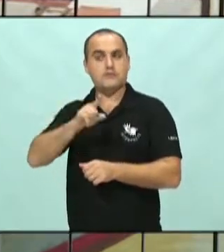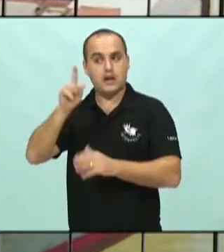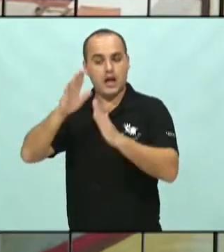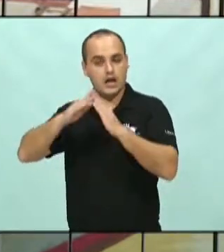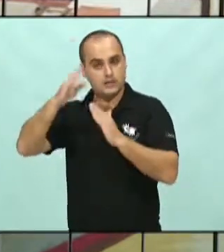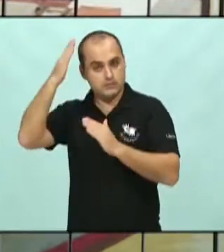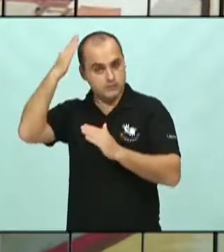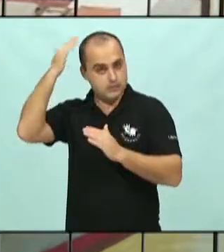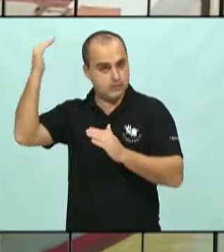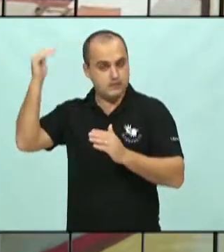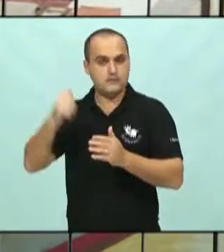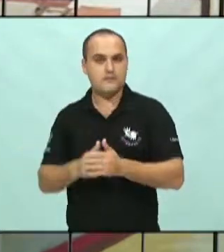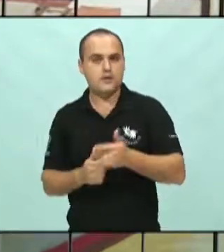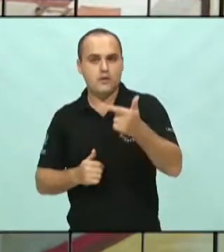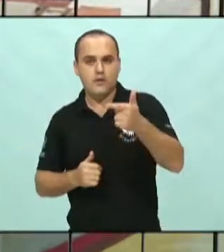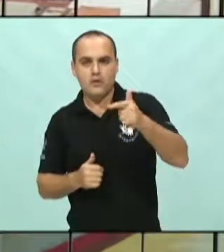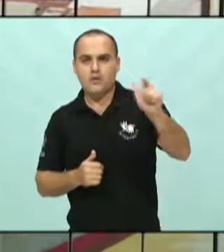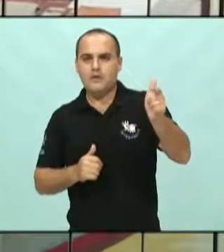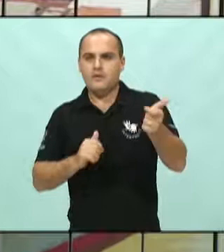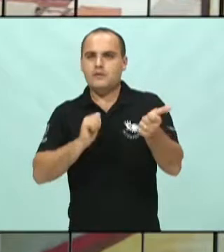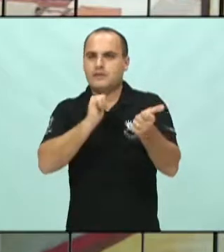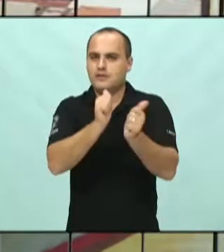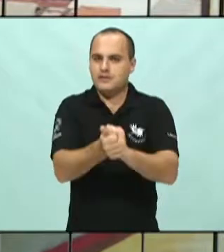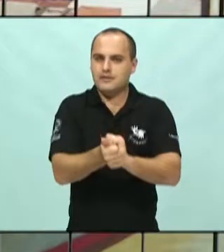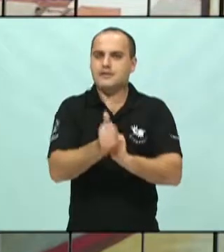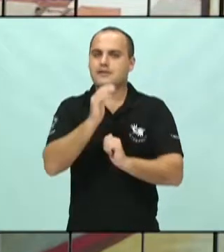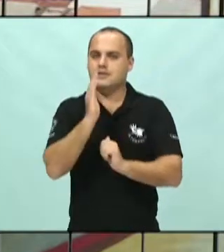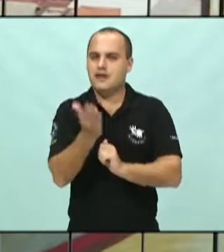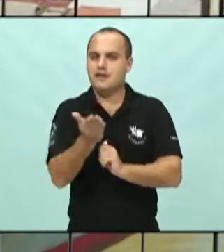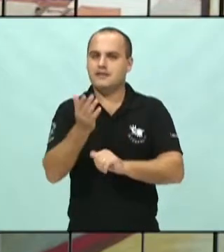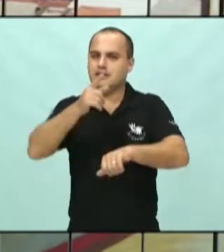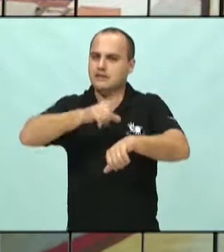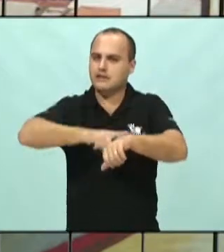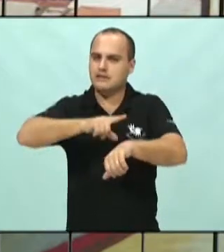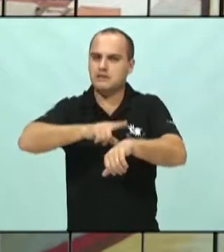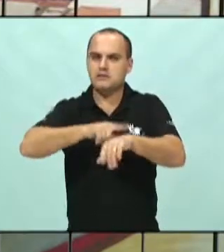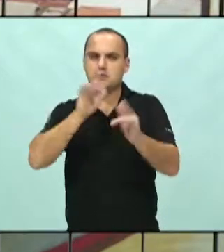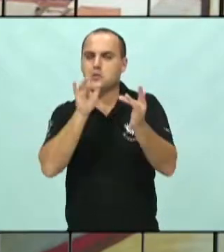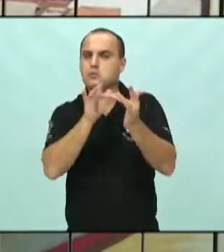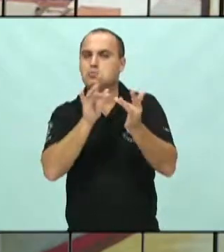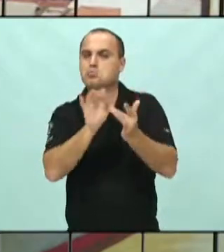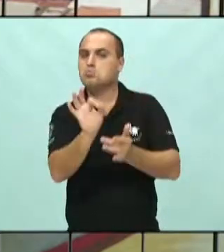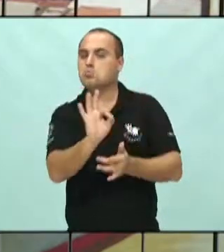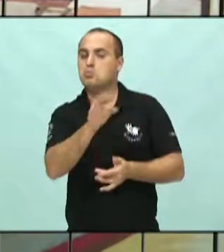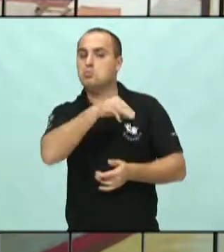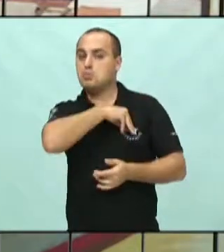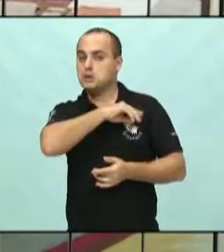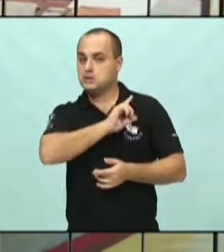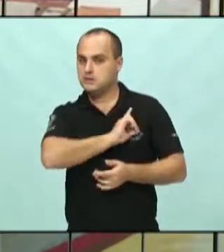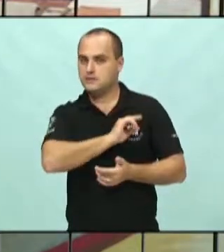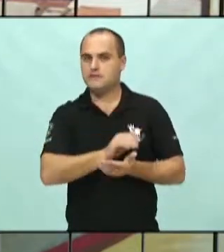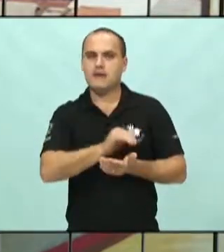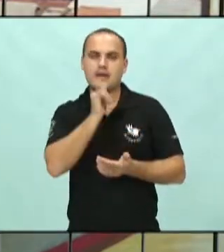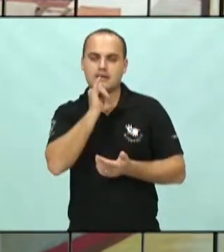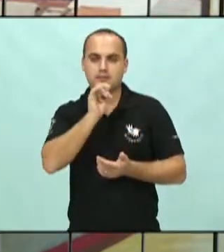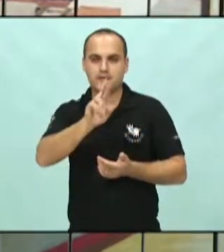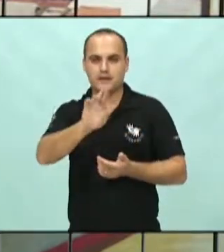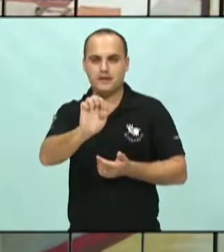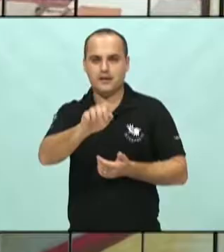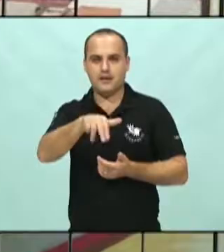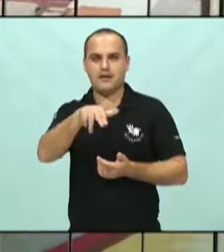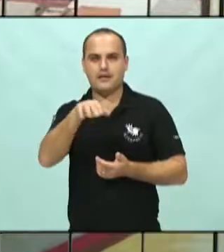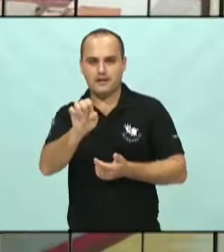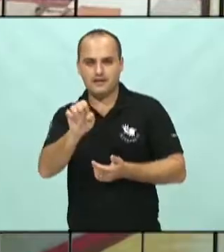outros jogadores que já também há muito tempo que não tinham contato com o Marcílio, por exemplo, o René, que jogou aqui nos